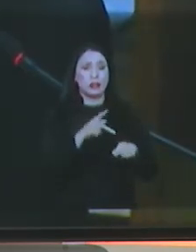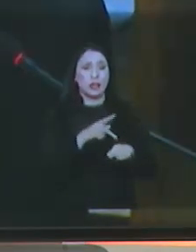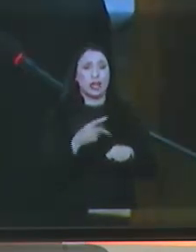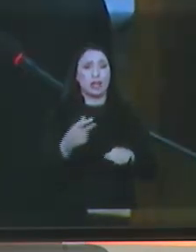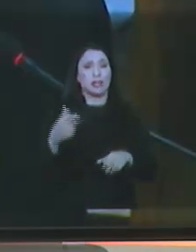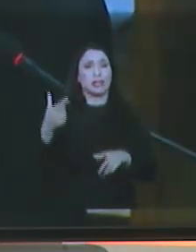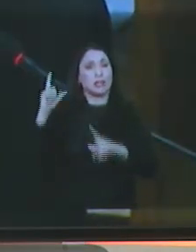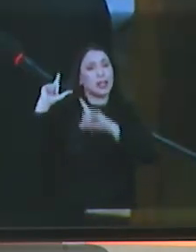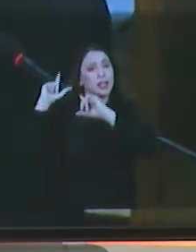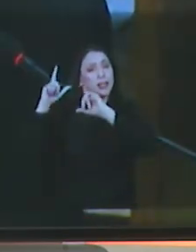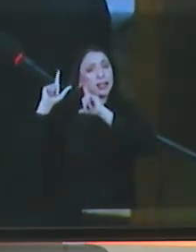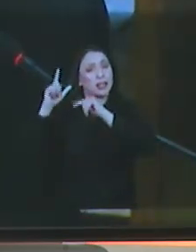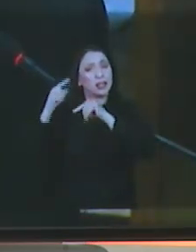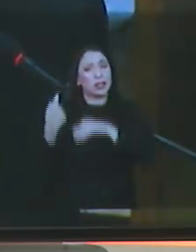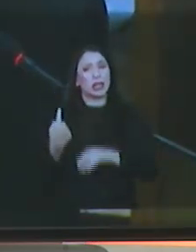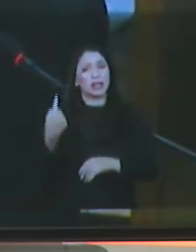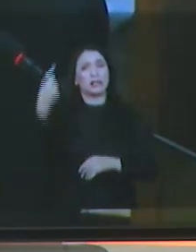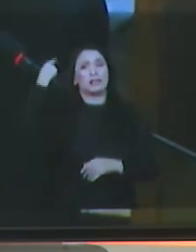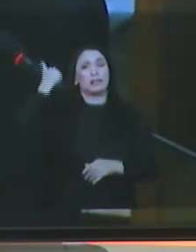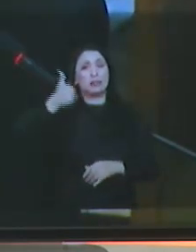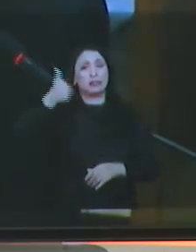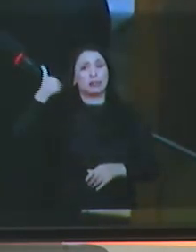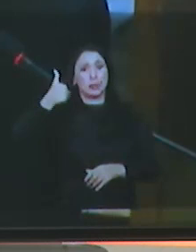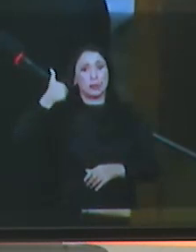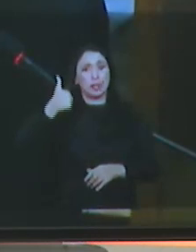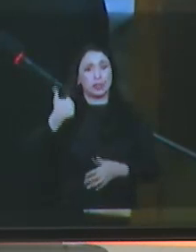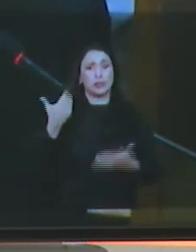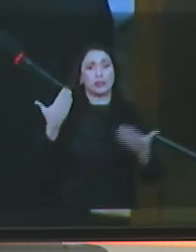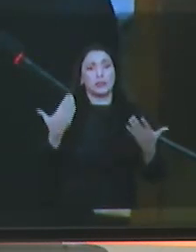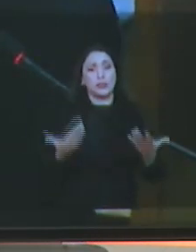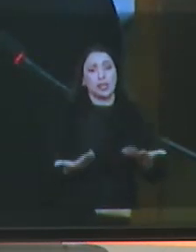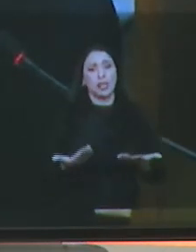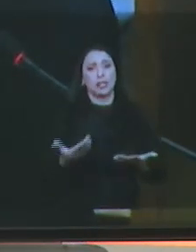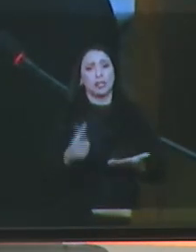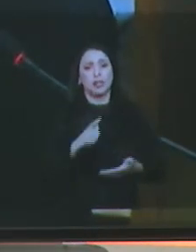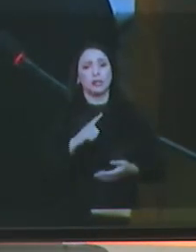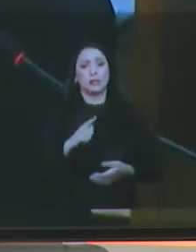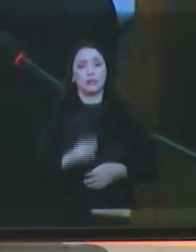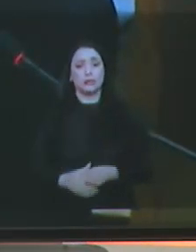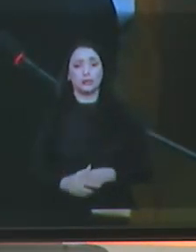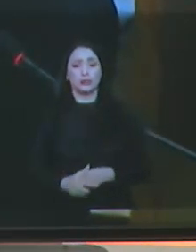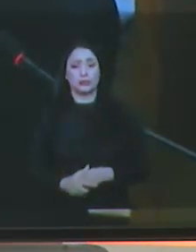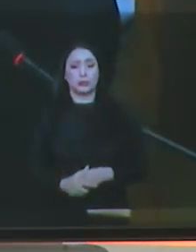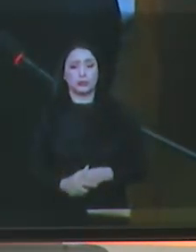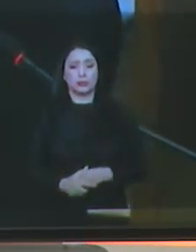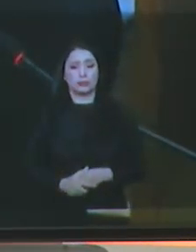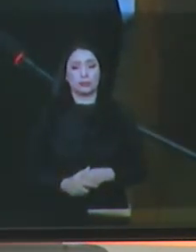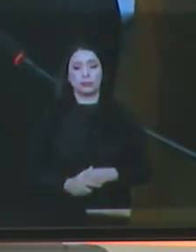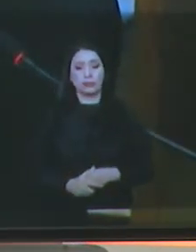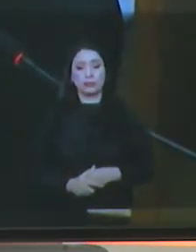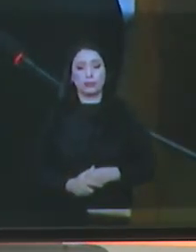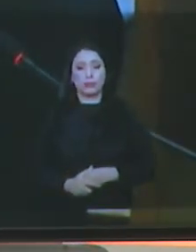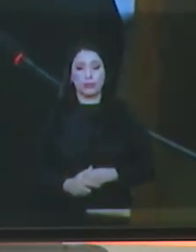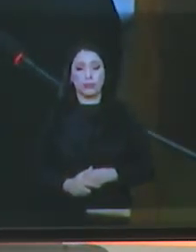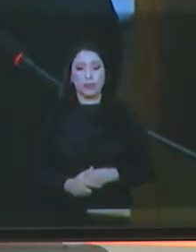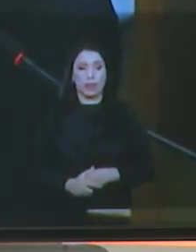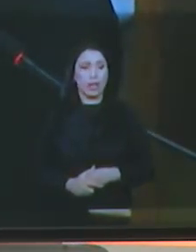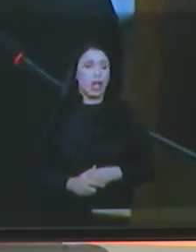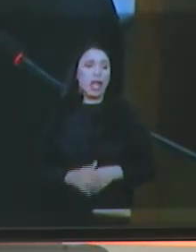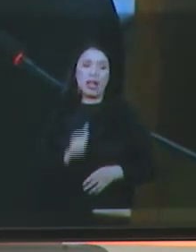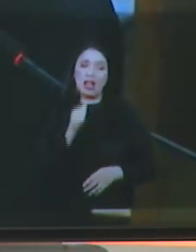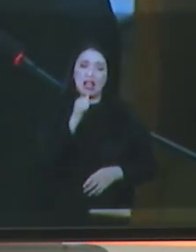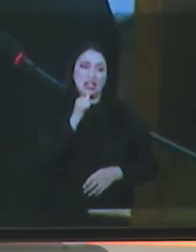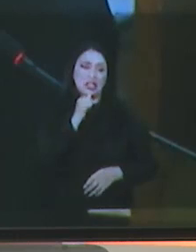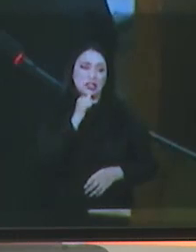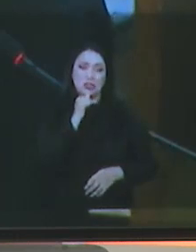o nosso sistema no Brasil é de tutela, em nome da cultura, de preservar a cultura indígena, e deixa a